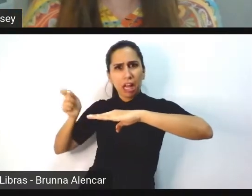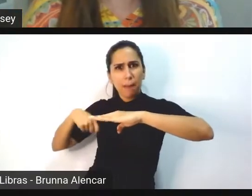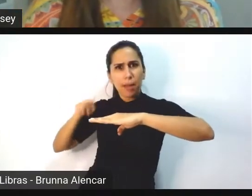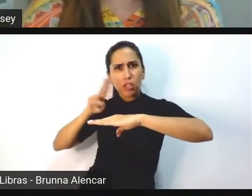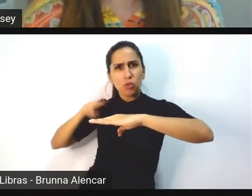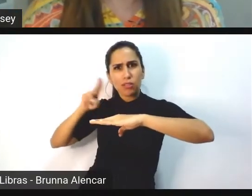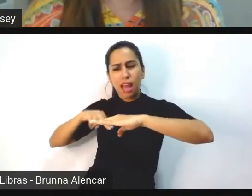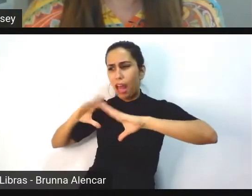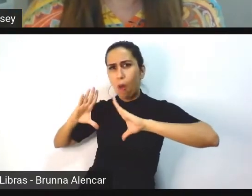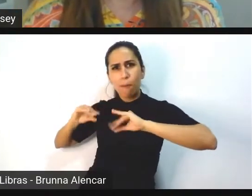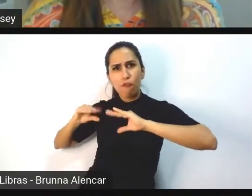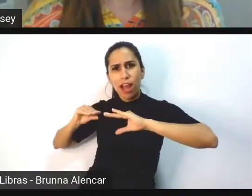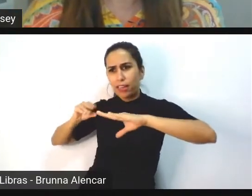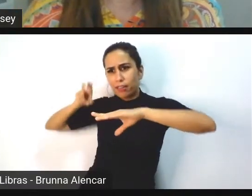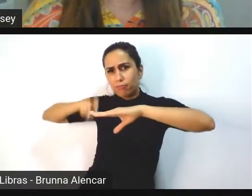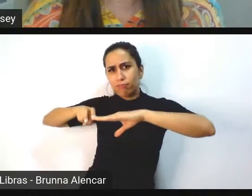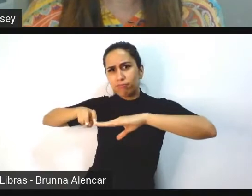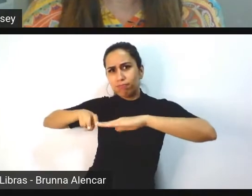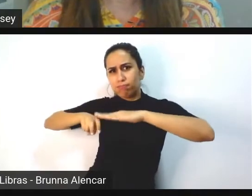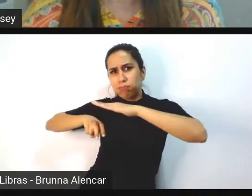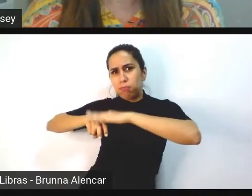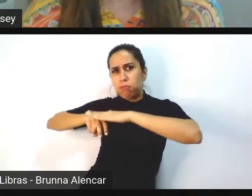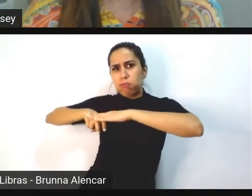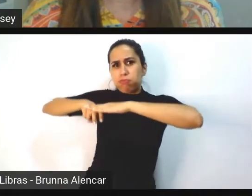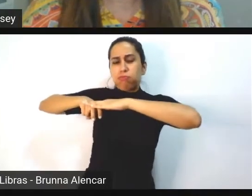do assento?